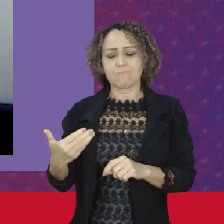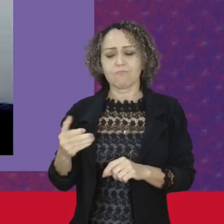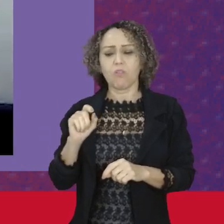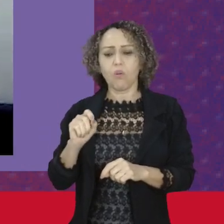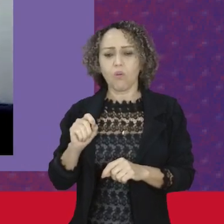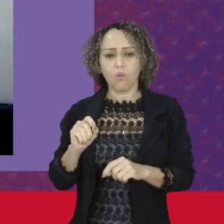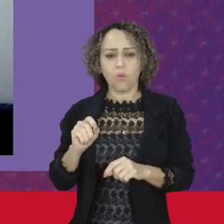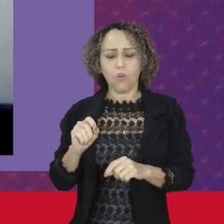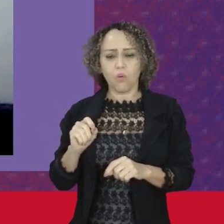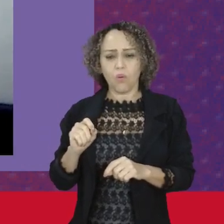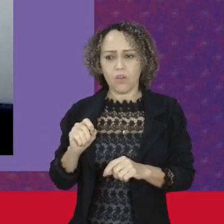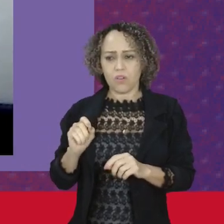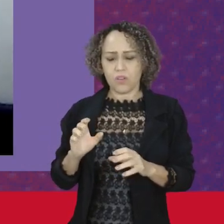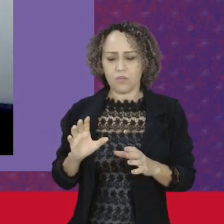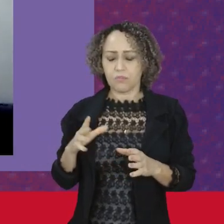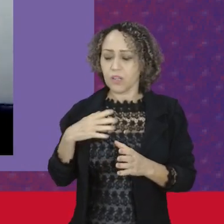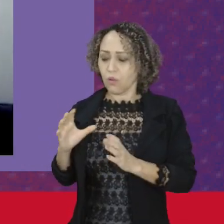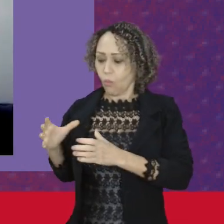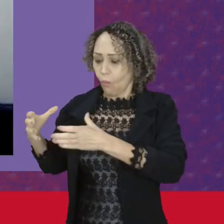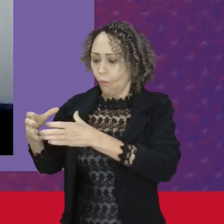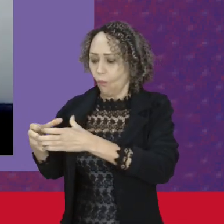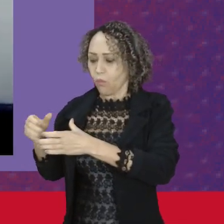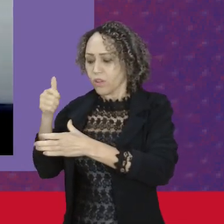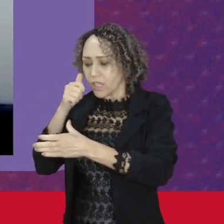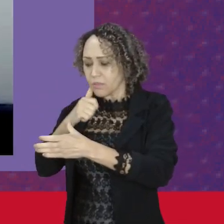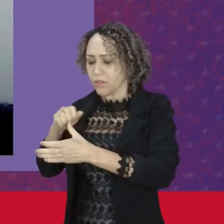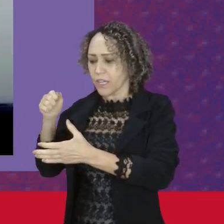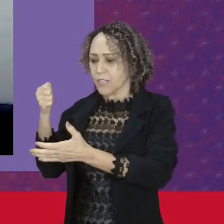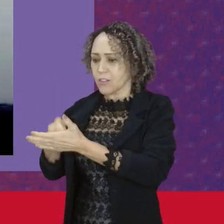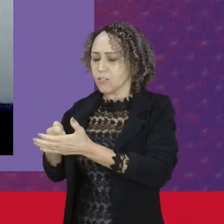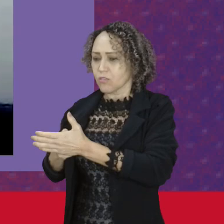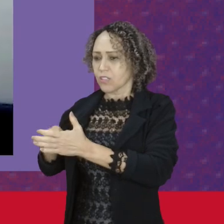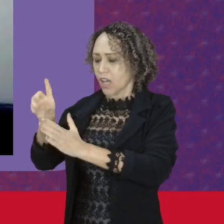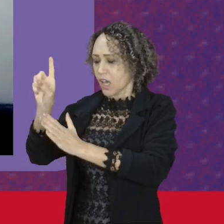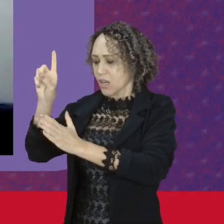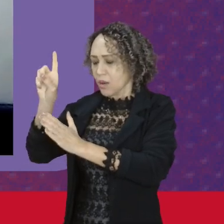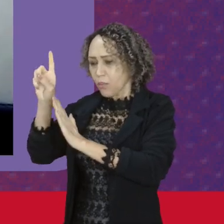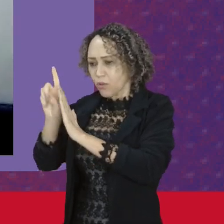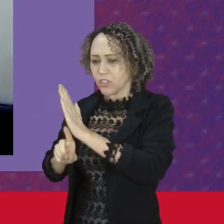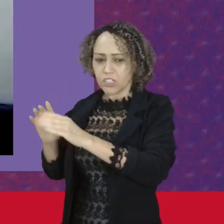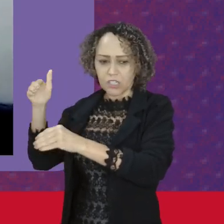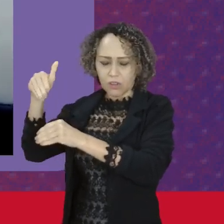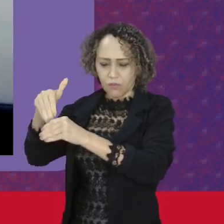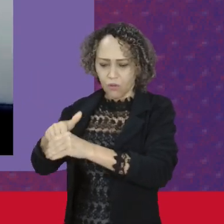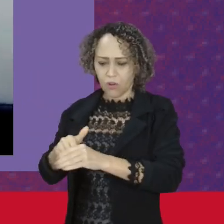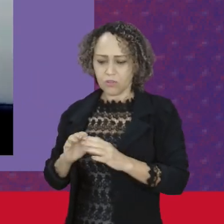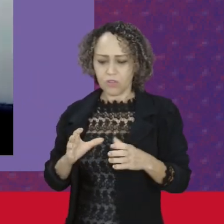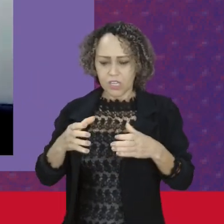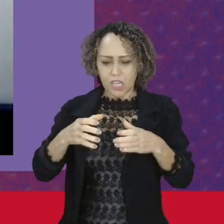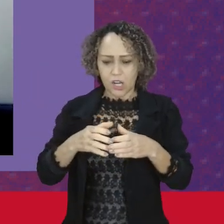o vínculo das sufragistas e a luta das trabalhadoras que